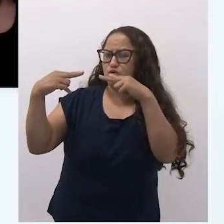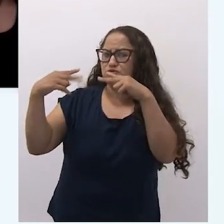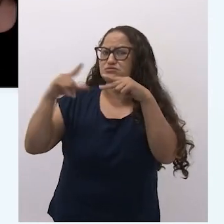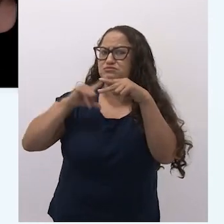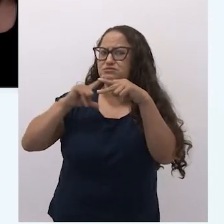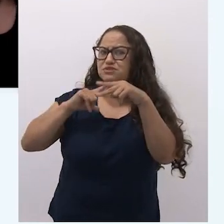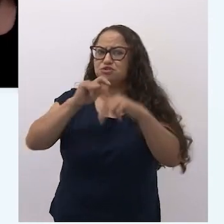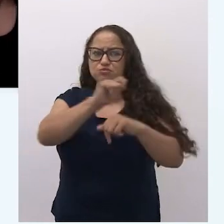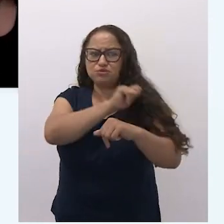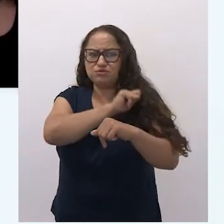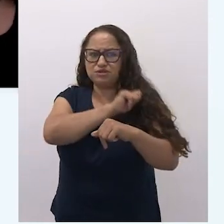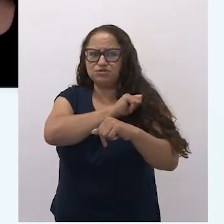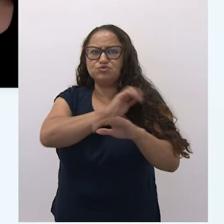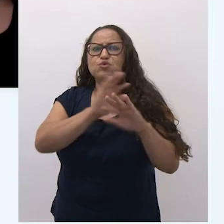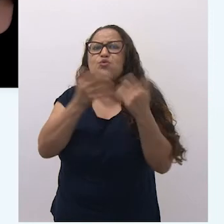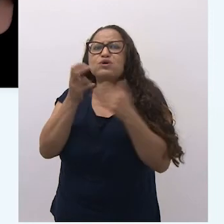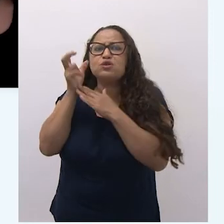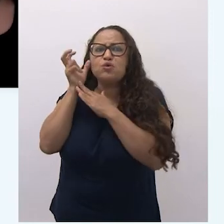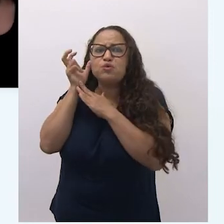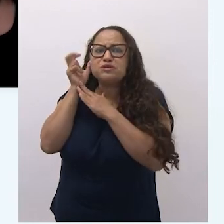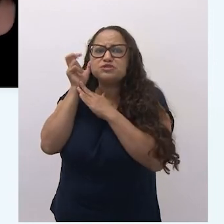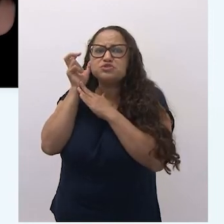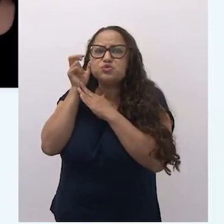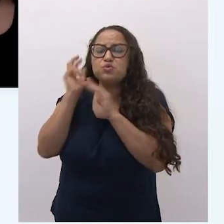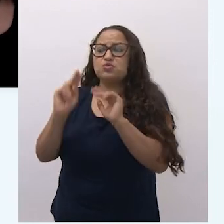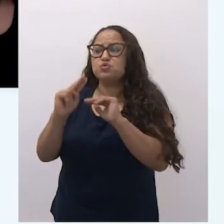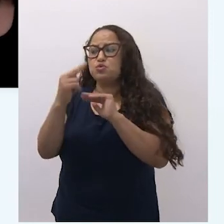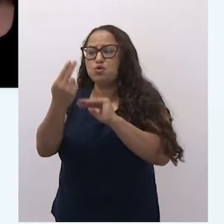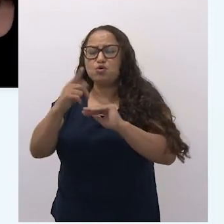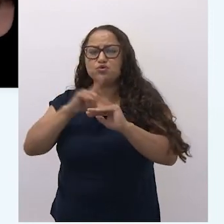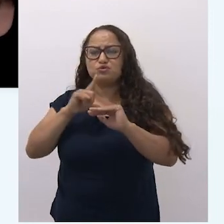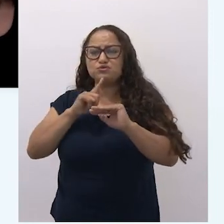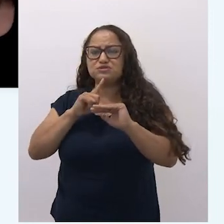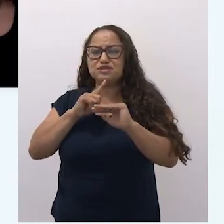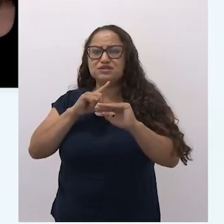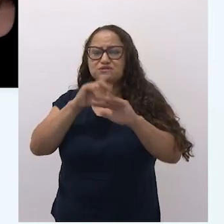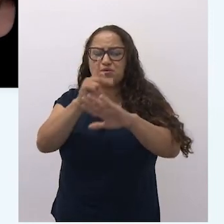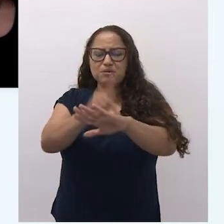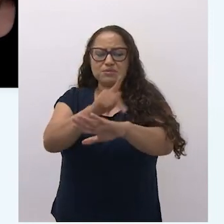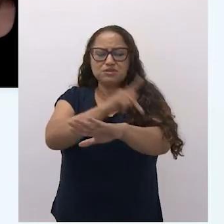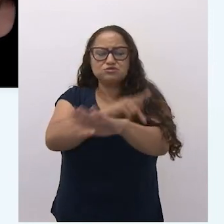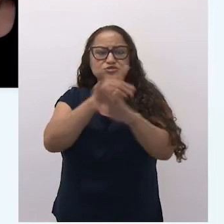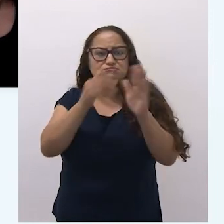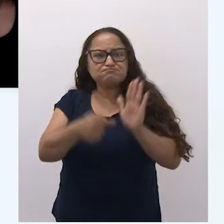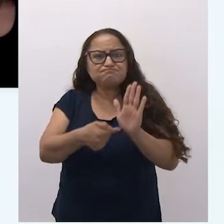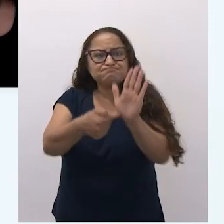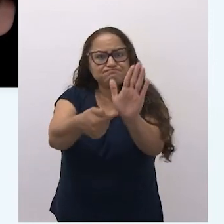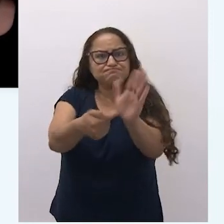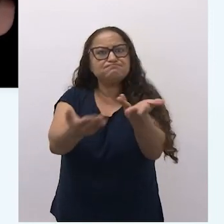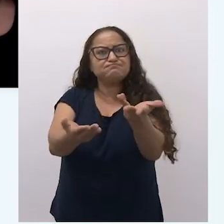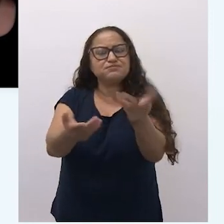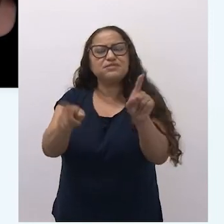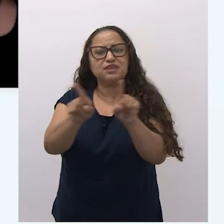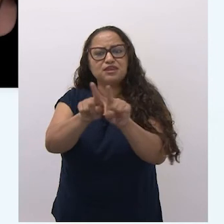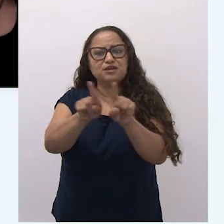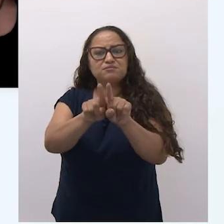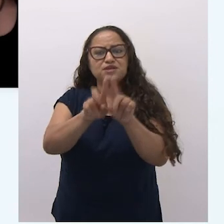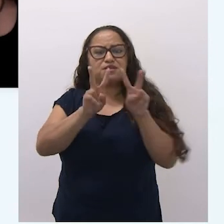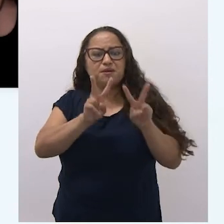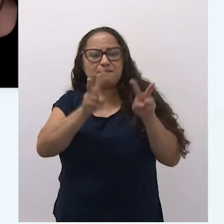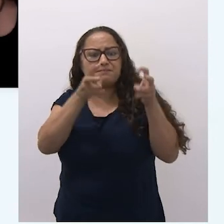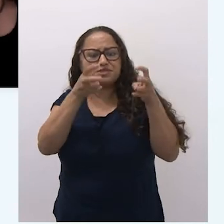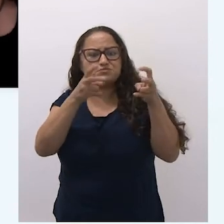educandos, quando eu escuto, quando eu tenho uma presença pedagógica realmente exercida na perspectiva